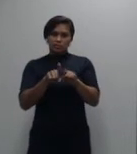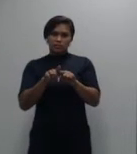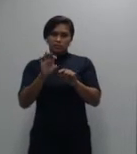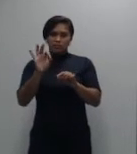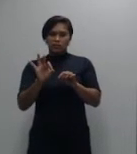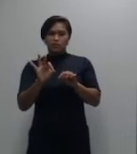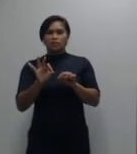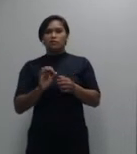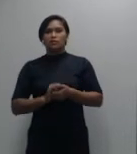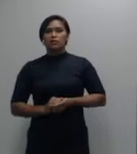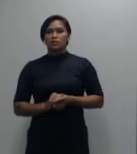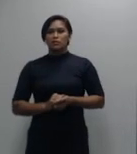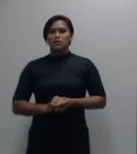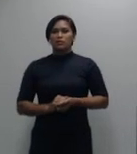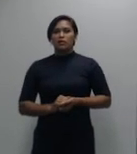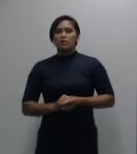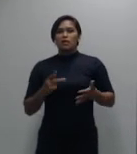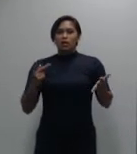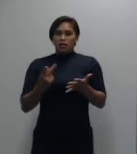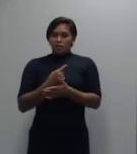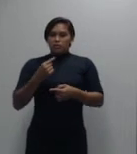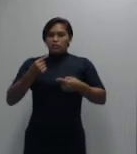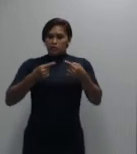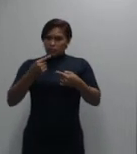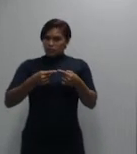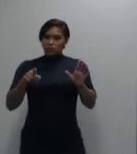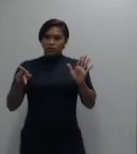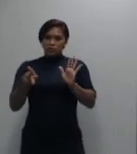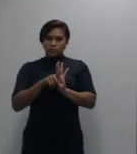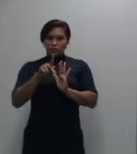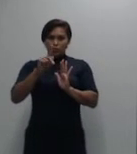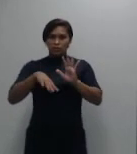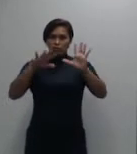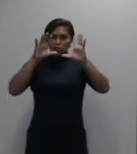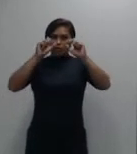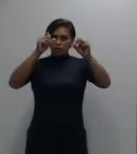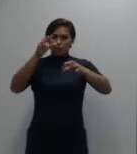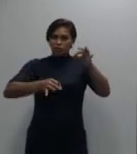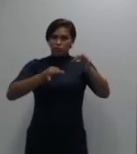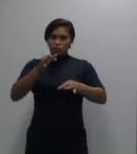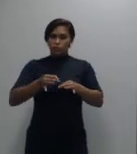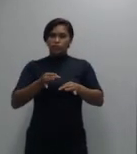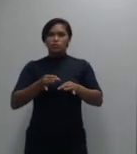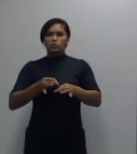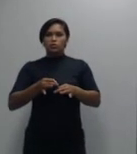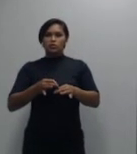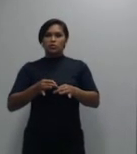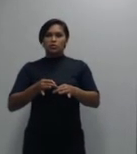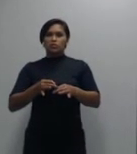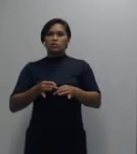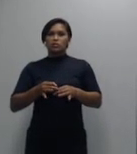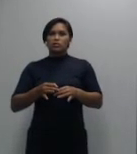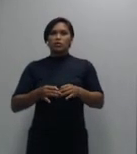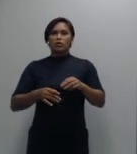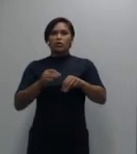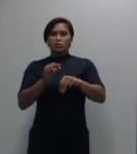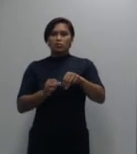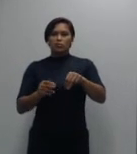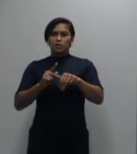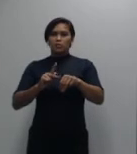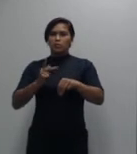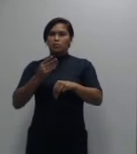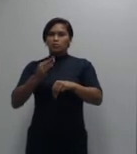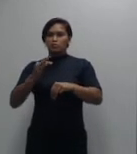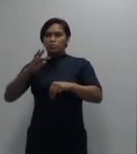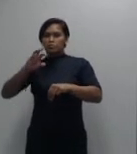ar que fica adiciona foi o tribunal de justiça o presidente do Tribunal de Justiça Ministro Humberto negou a